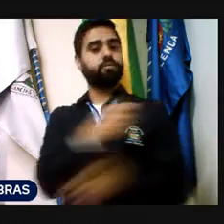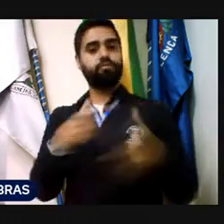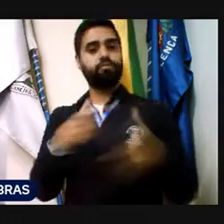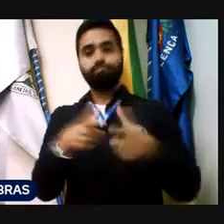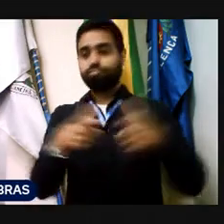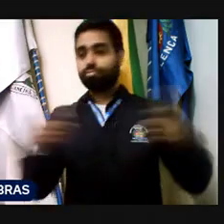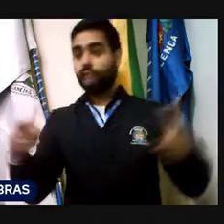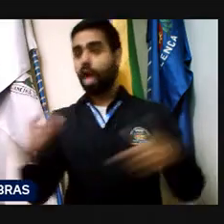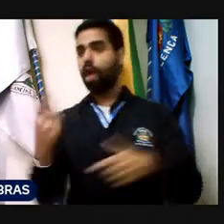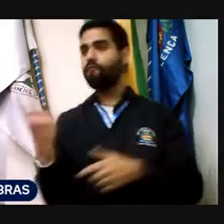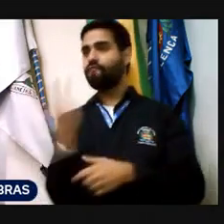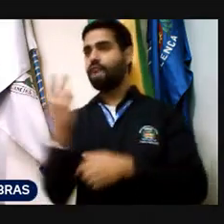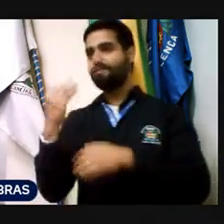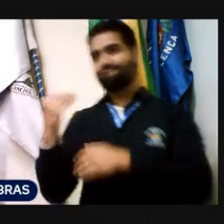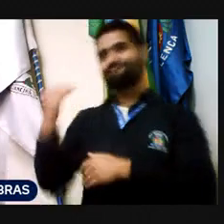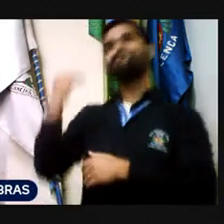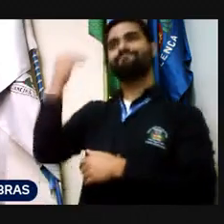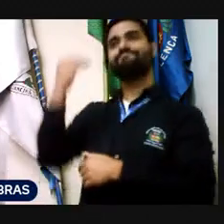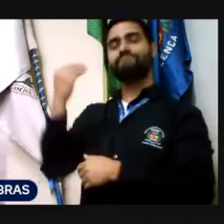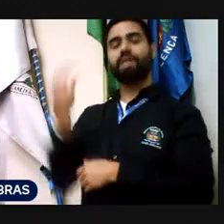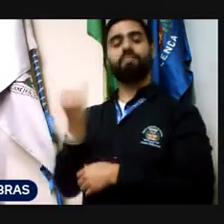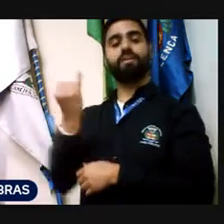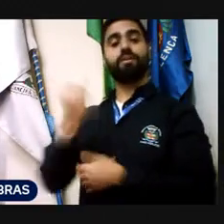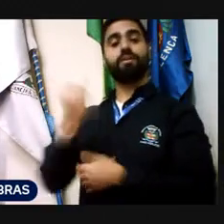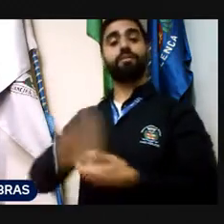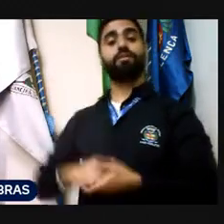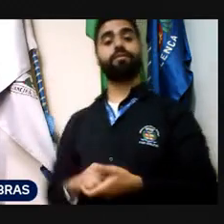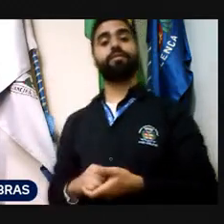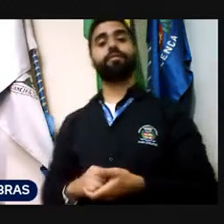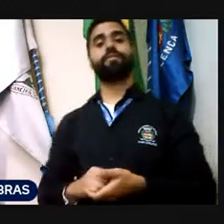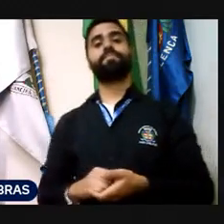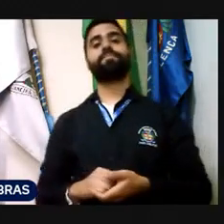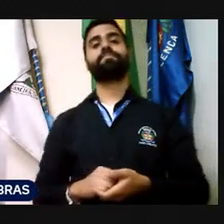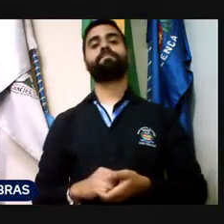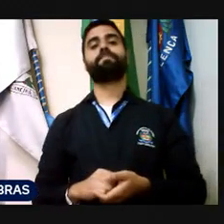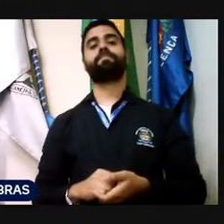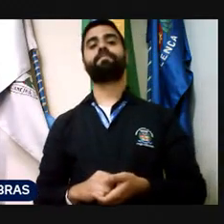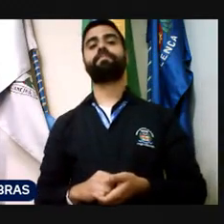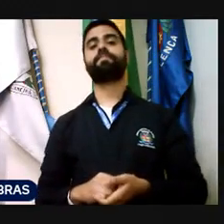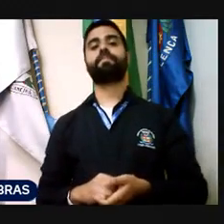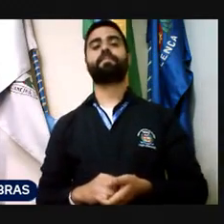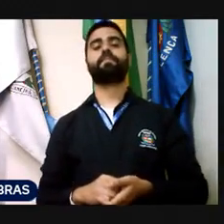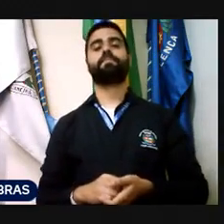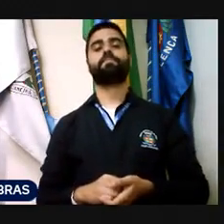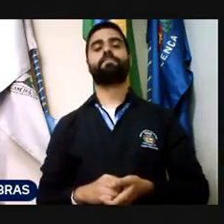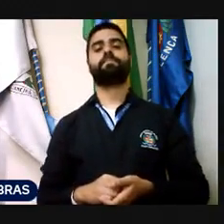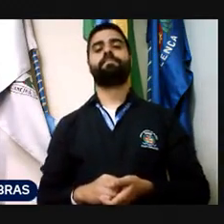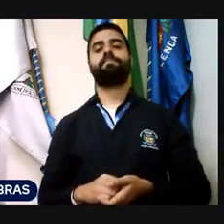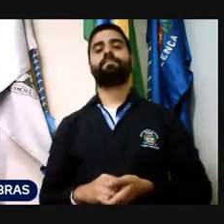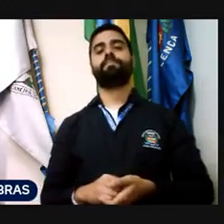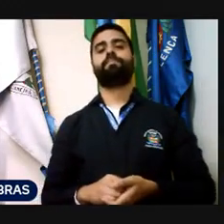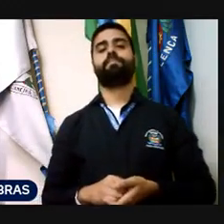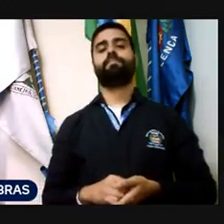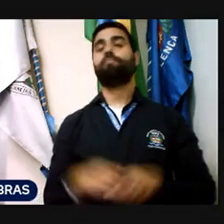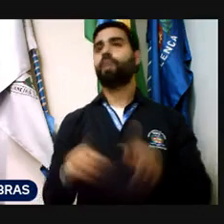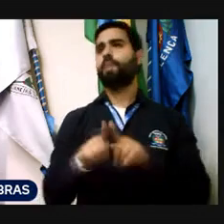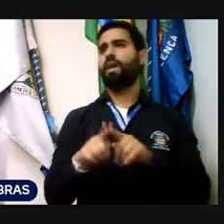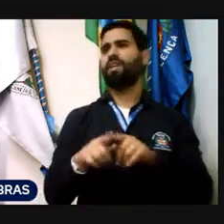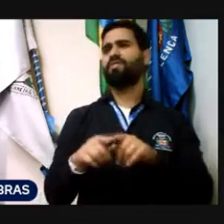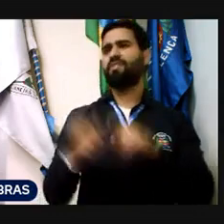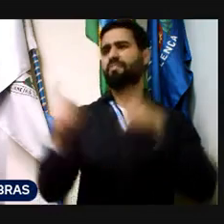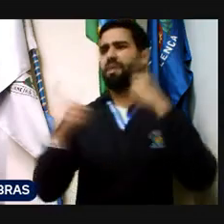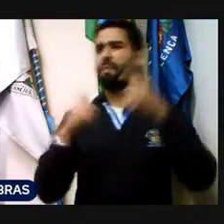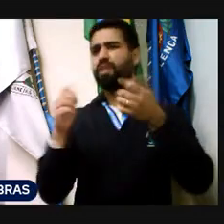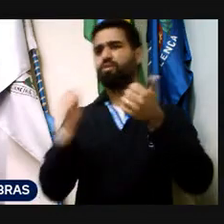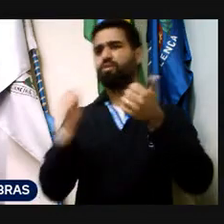está em destaque, né? E a gente também fica preocupado, né? Não só com o esporte, mas com as